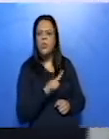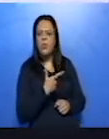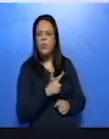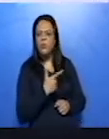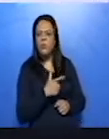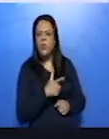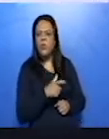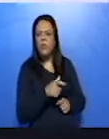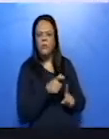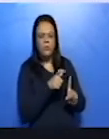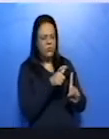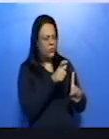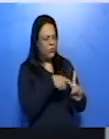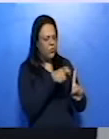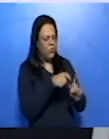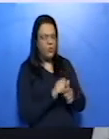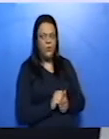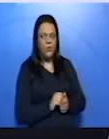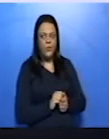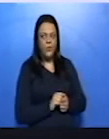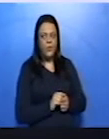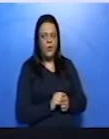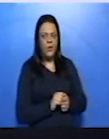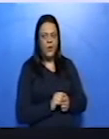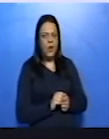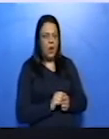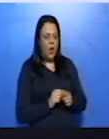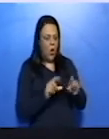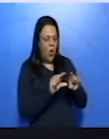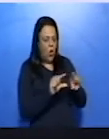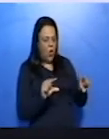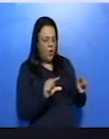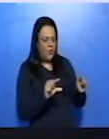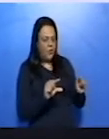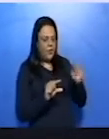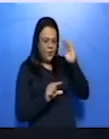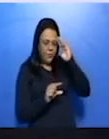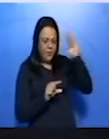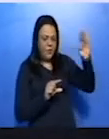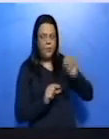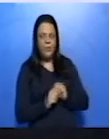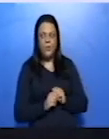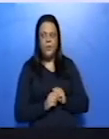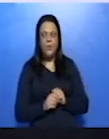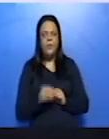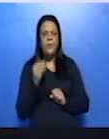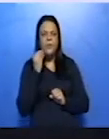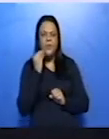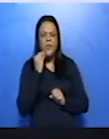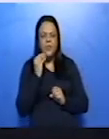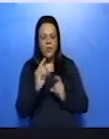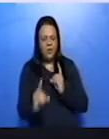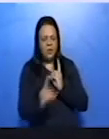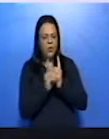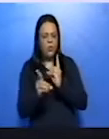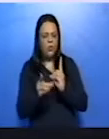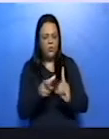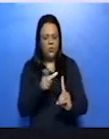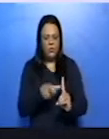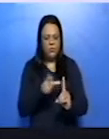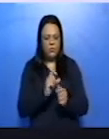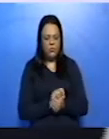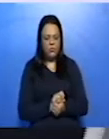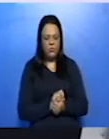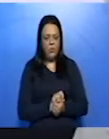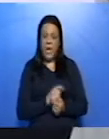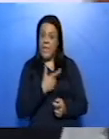Sempre olhar a oração principal. A oração principal está aqui. Tentar encontrar o sujeito. Eu encontrei? Não.